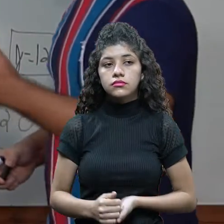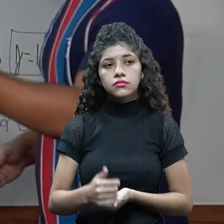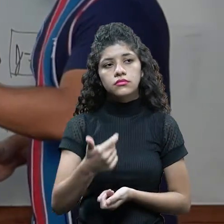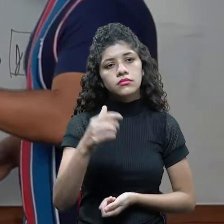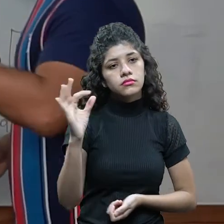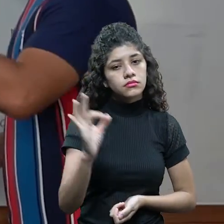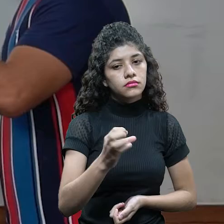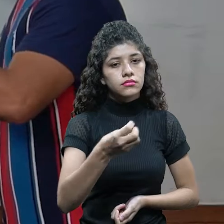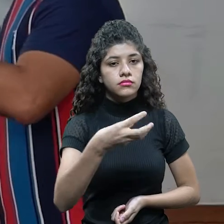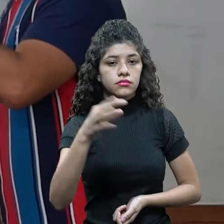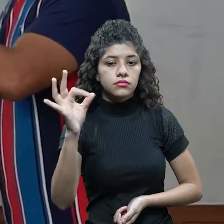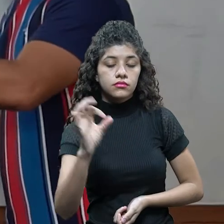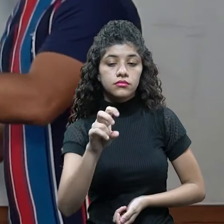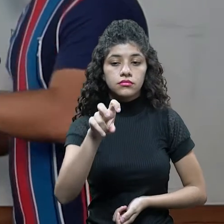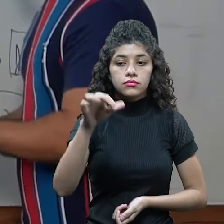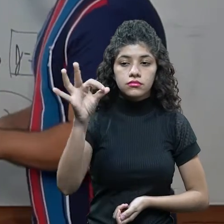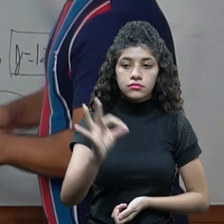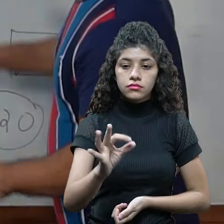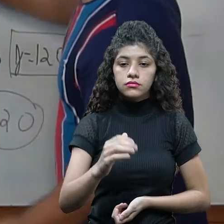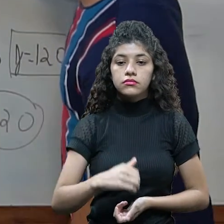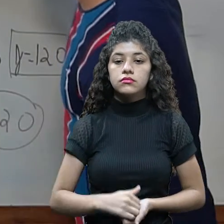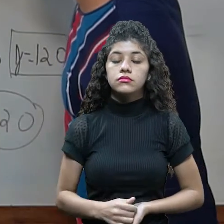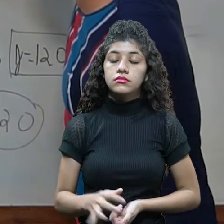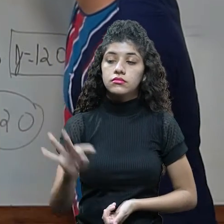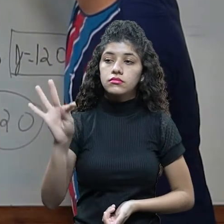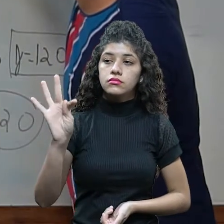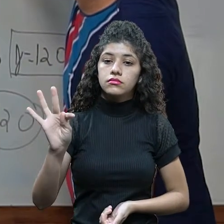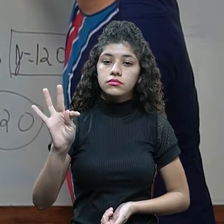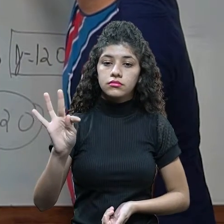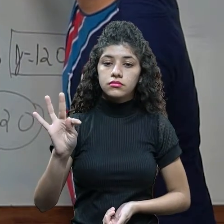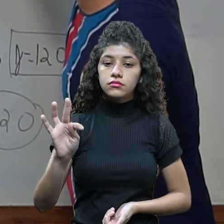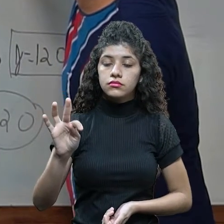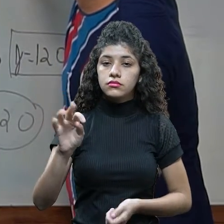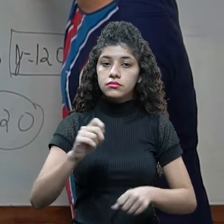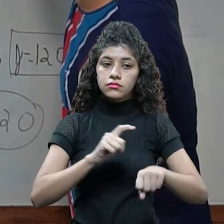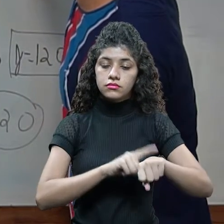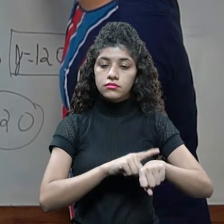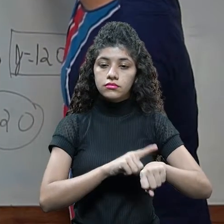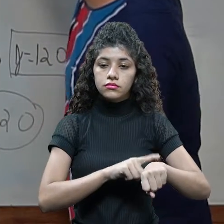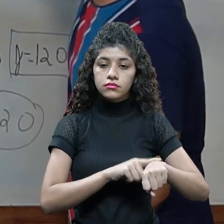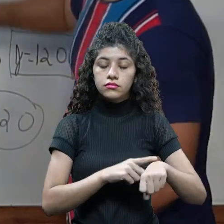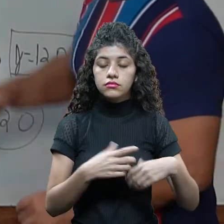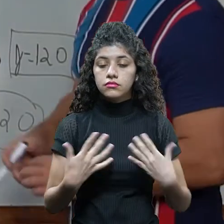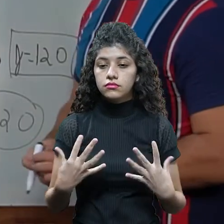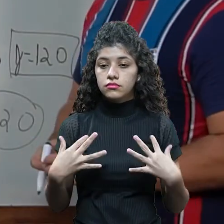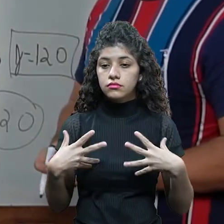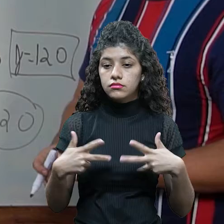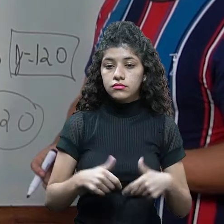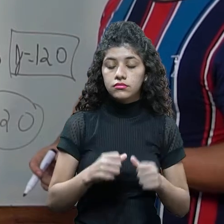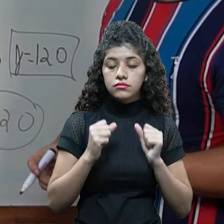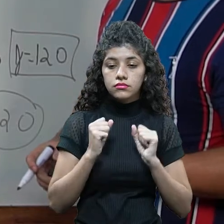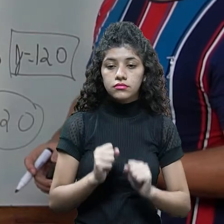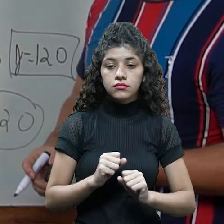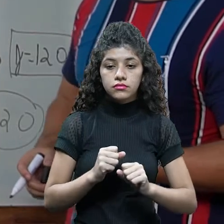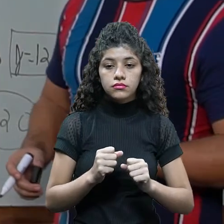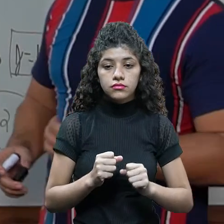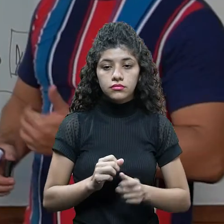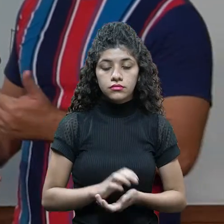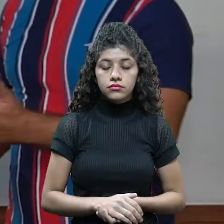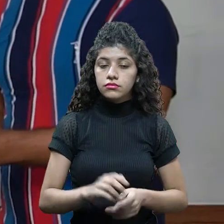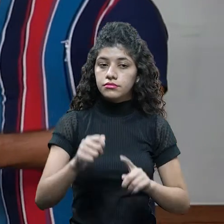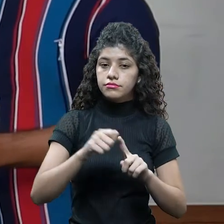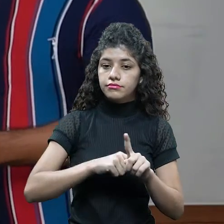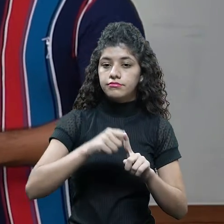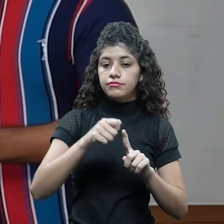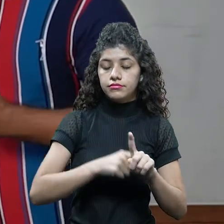2%, 3%, 4%, 5%. E o T é o tempo. Lembrando que a maioria dessas questões, quando a gente vai calcular juros, é sempre